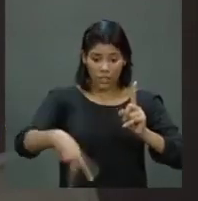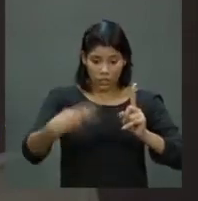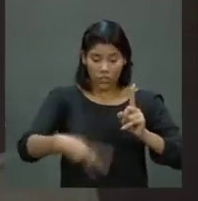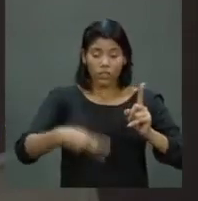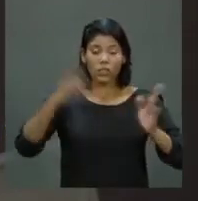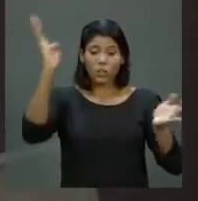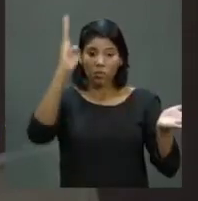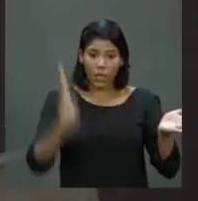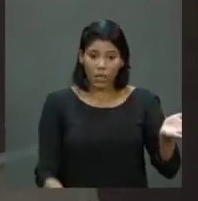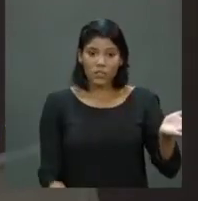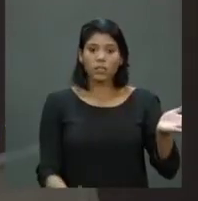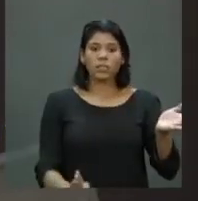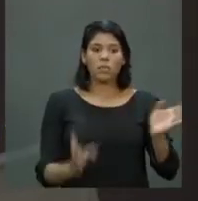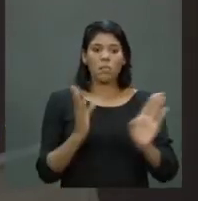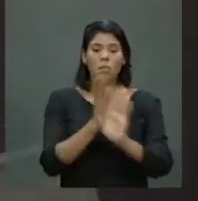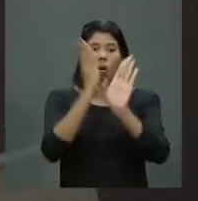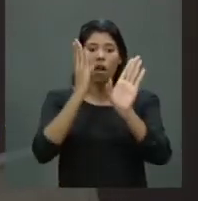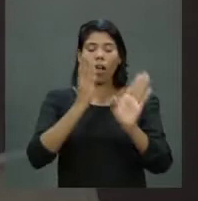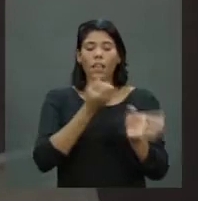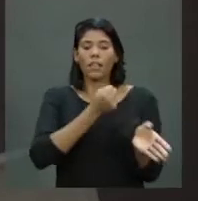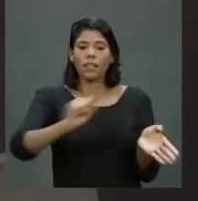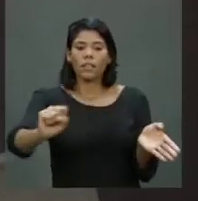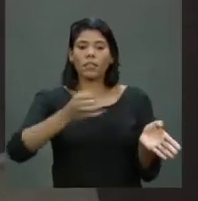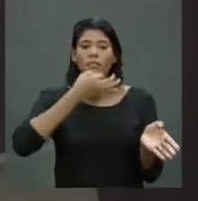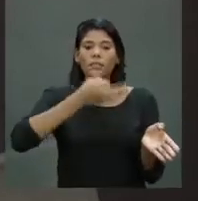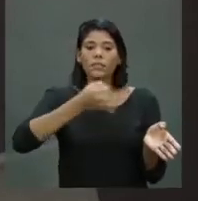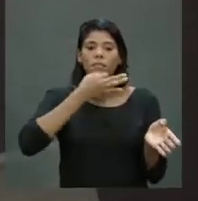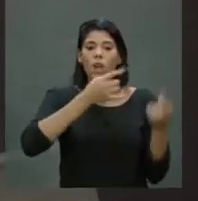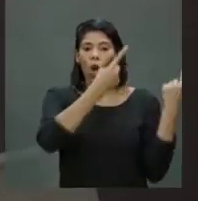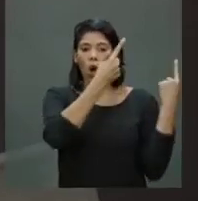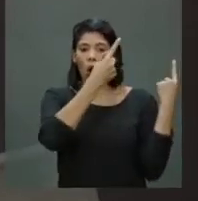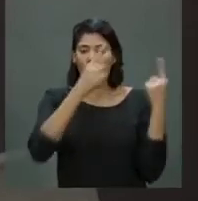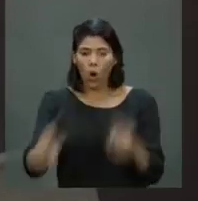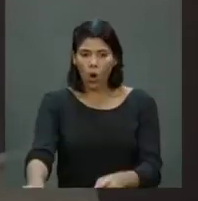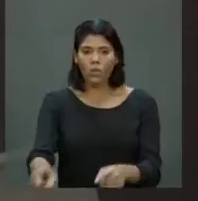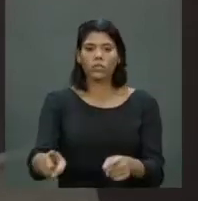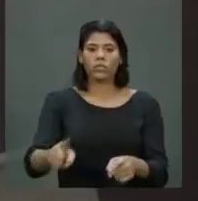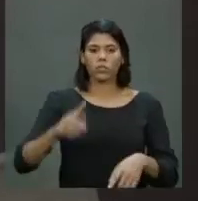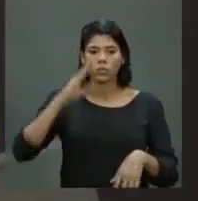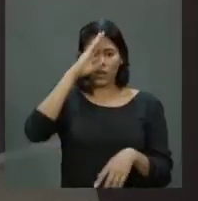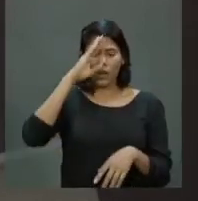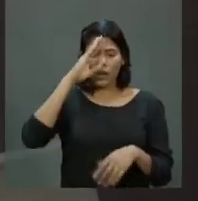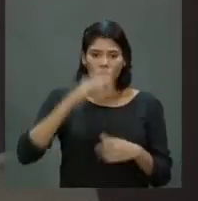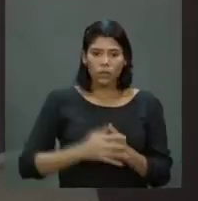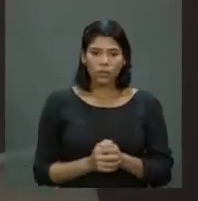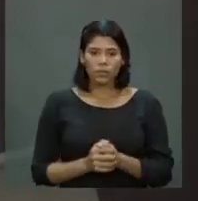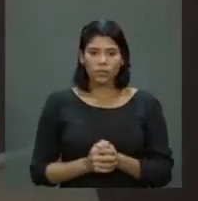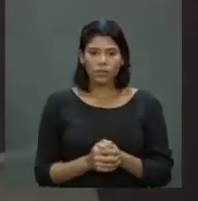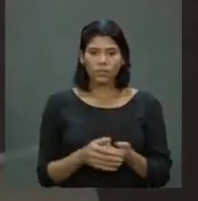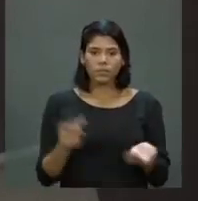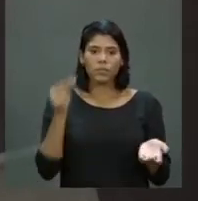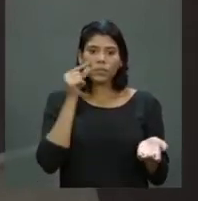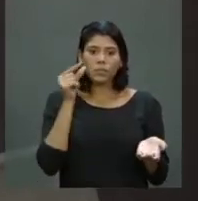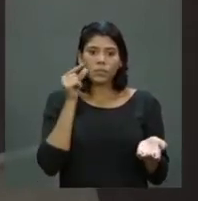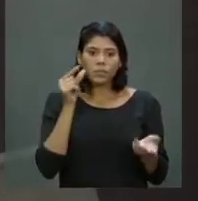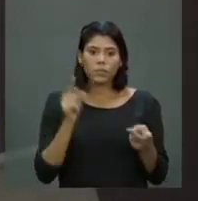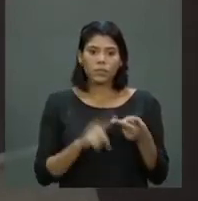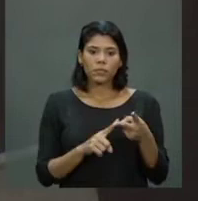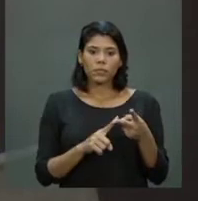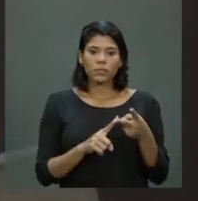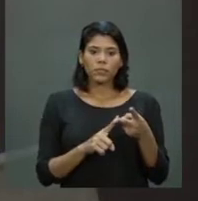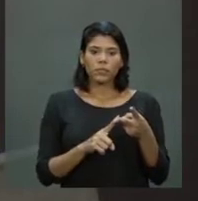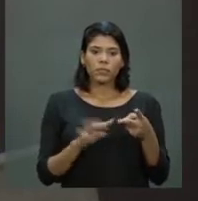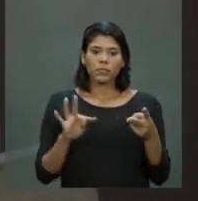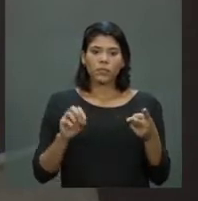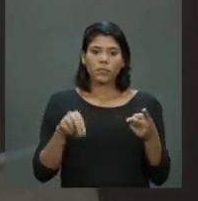brasileira pela democracia contra o regime de exceção. Ouço agora os apartes, deputado Carlos Felipe, deputado